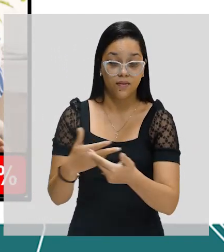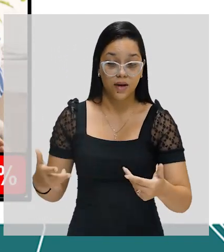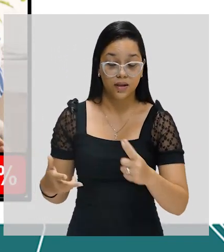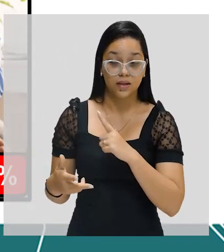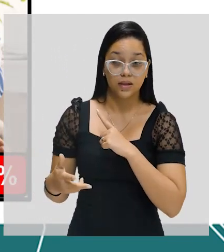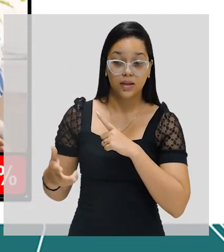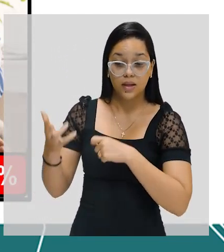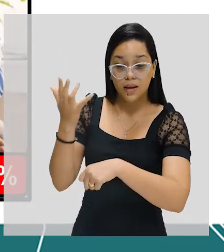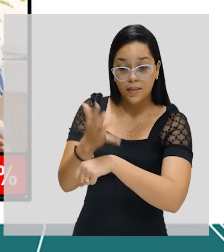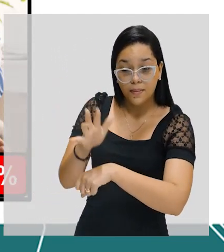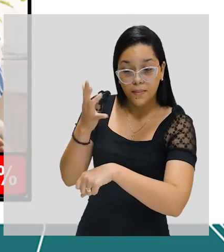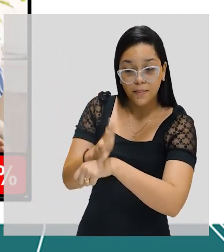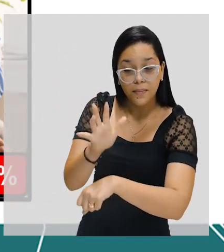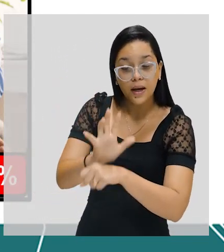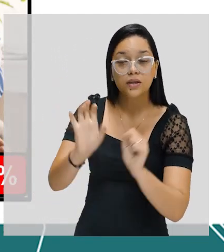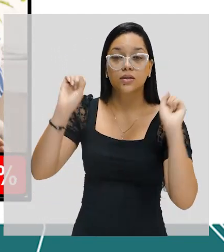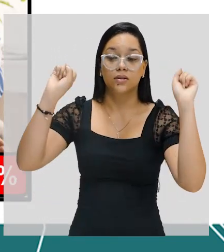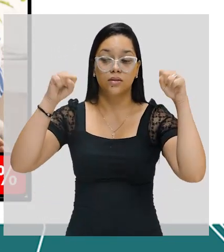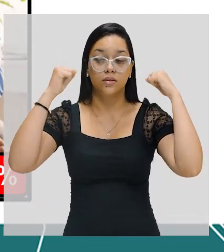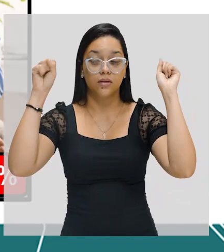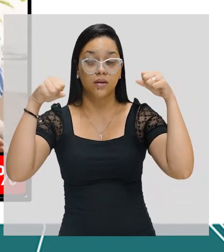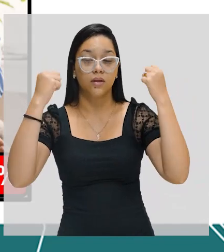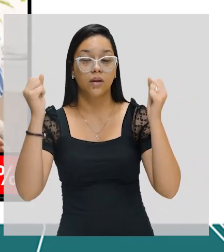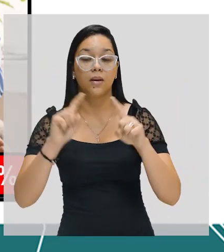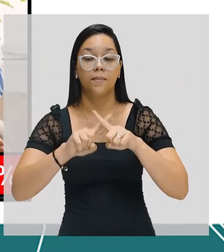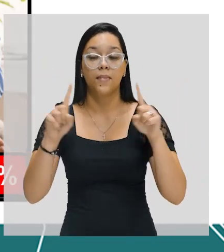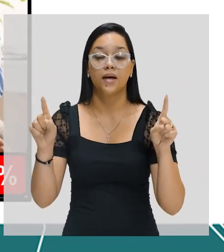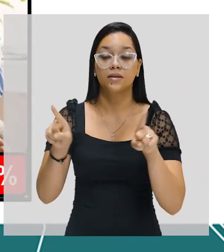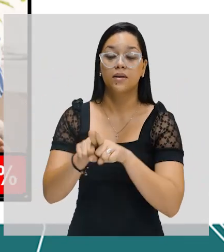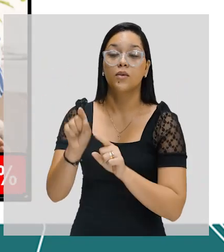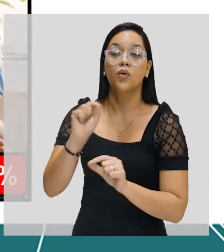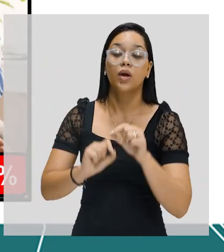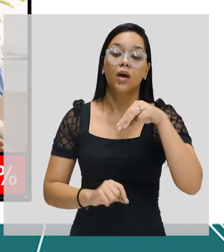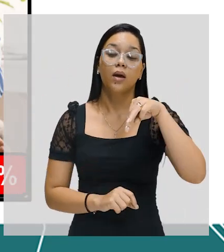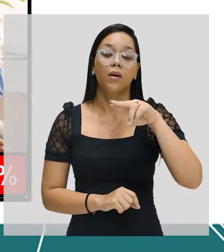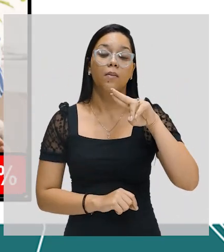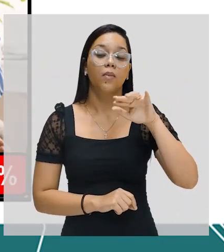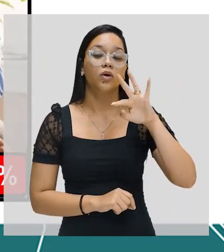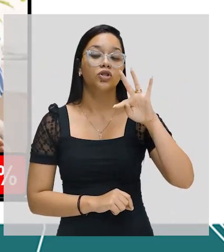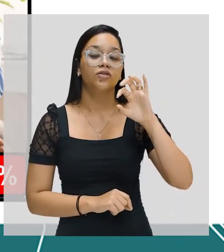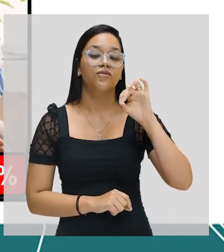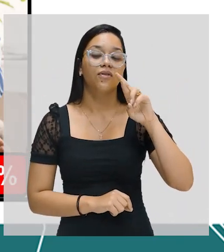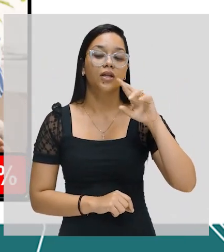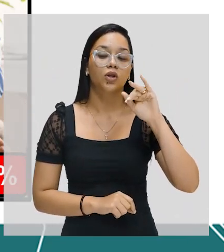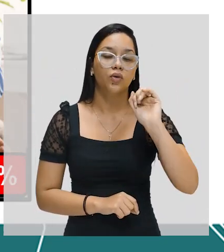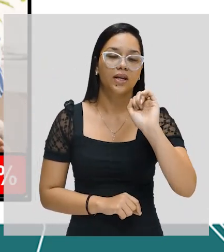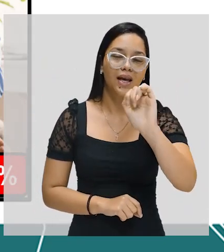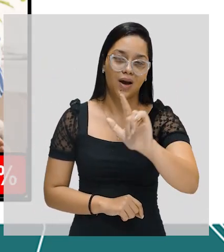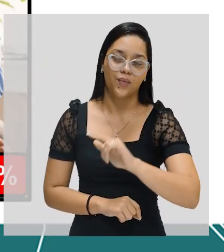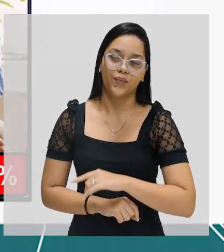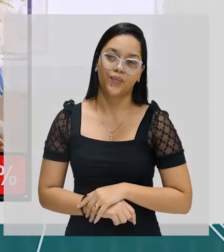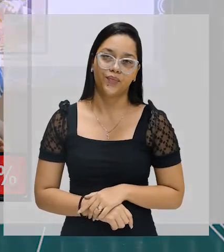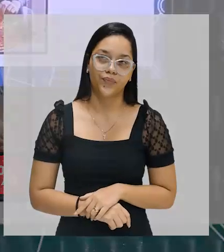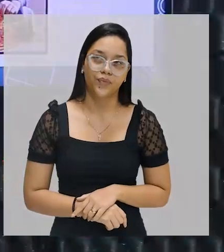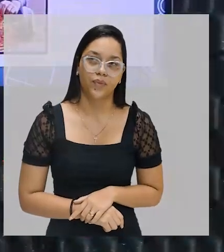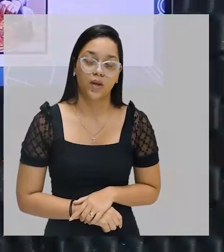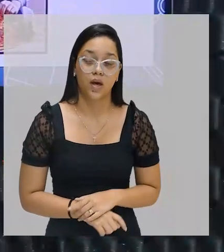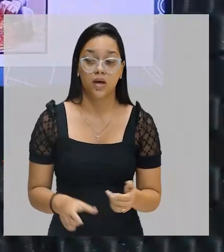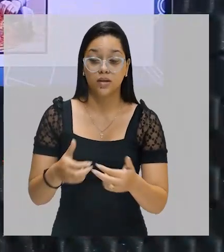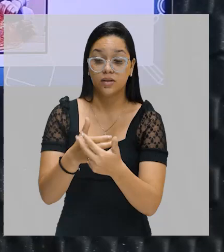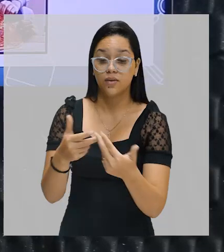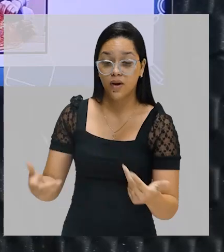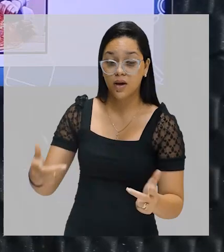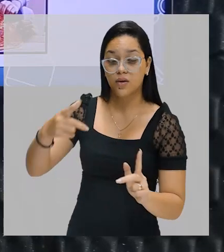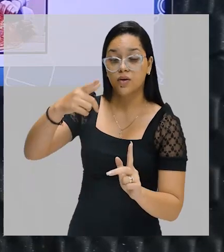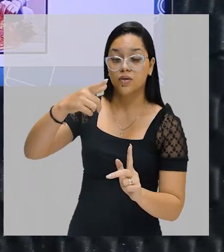através da prática de exercícios físicos. Mas a obesidade ela é uma doença multifatorial. Muitos